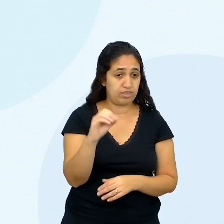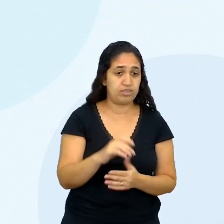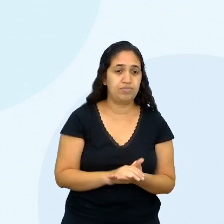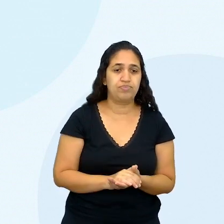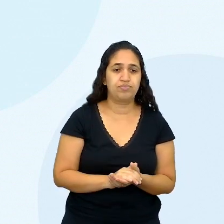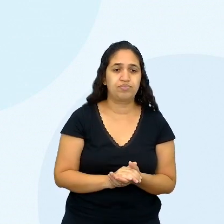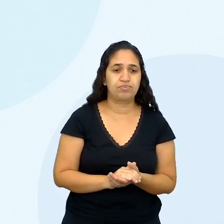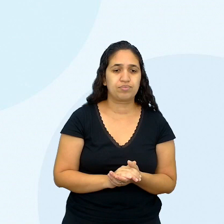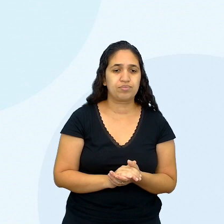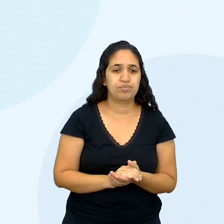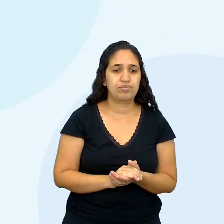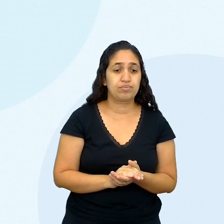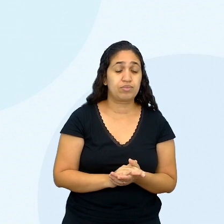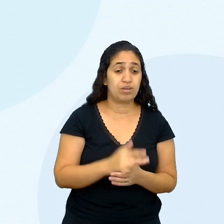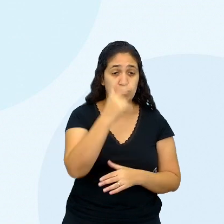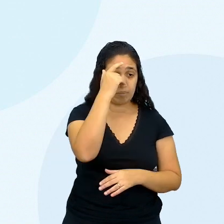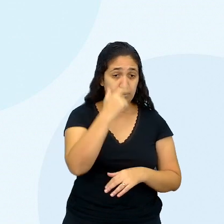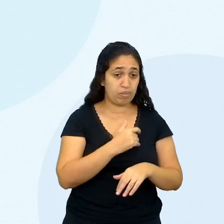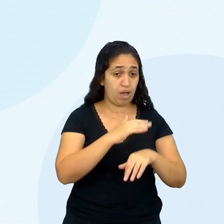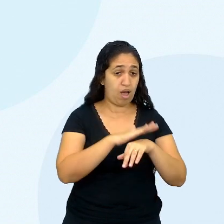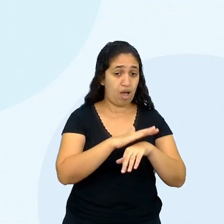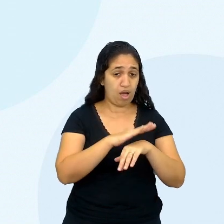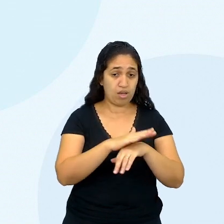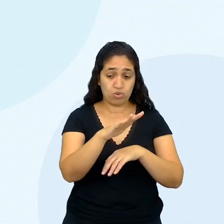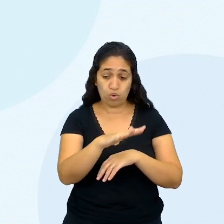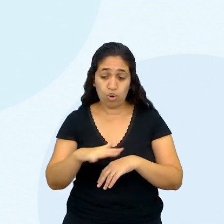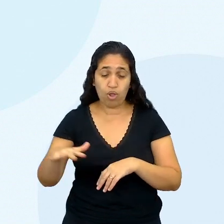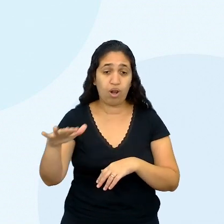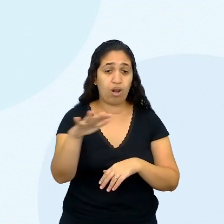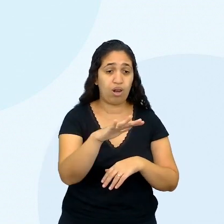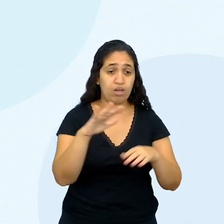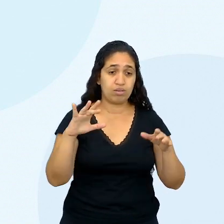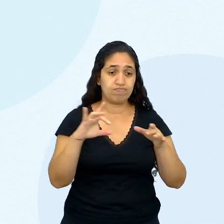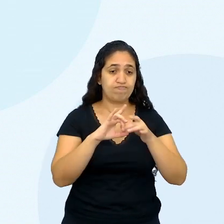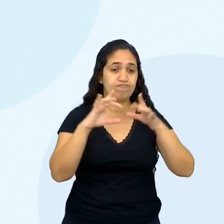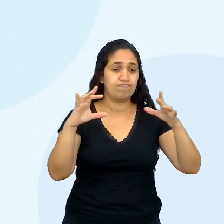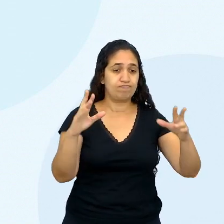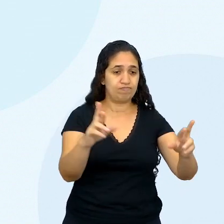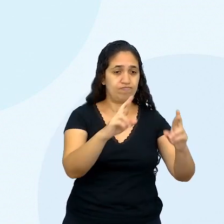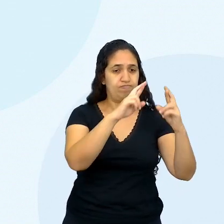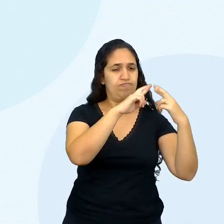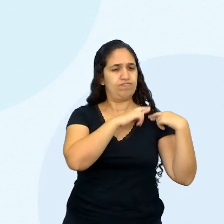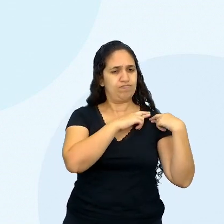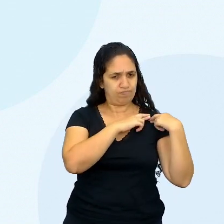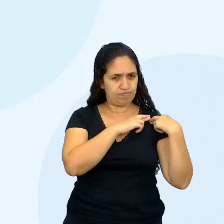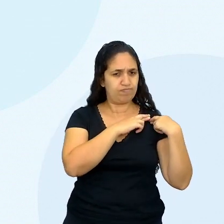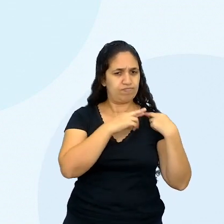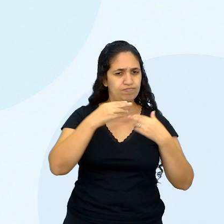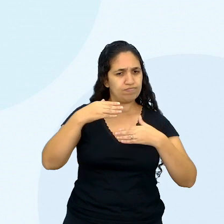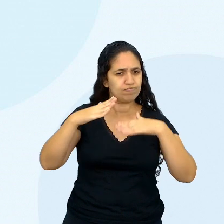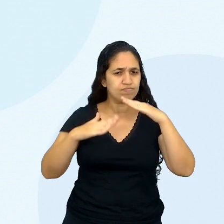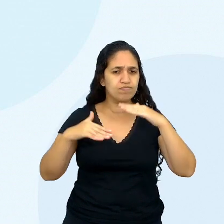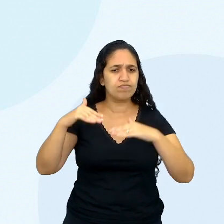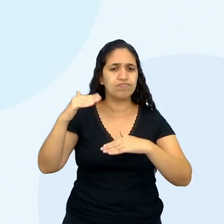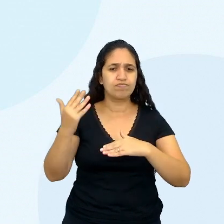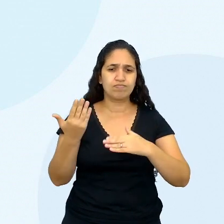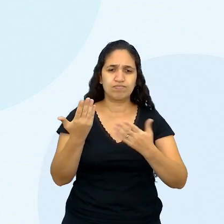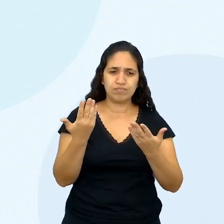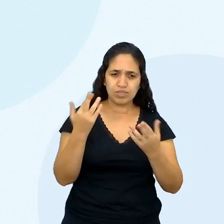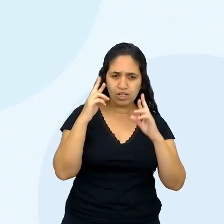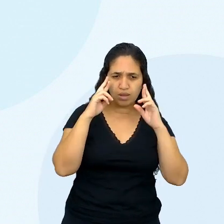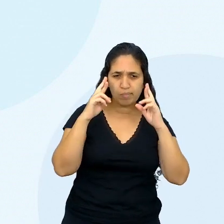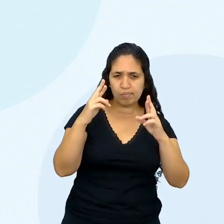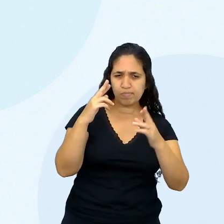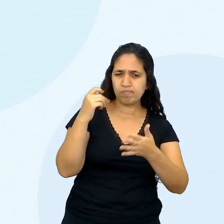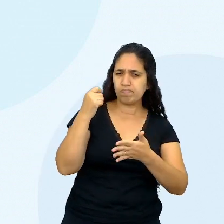né, agir pessoal e coletivamente com autonomia, responsabilidade, flexibilidade, resiliência